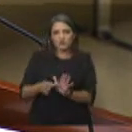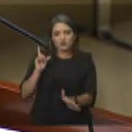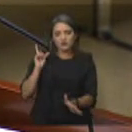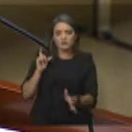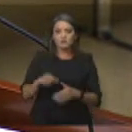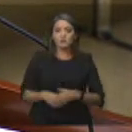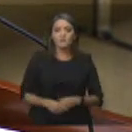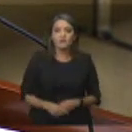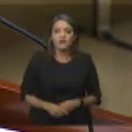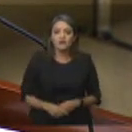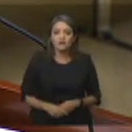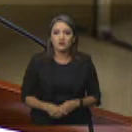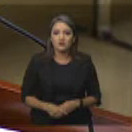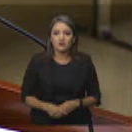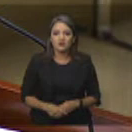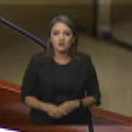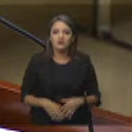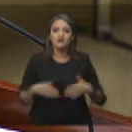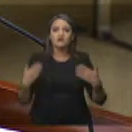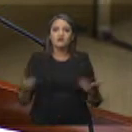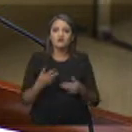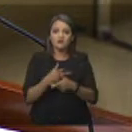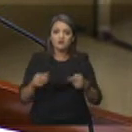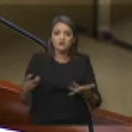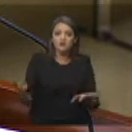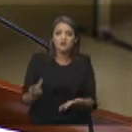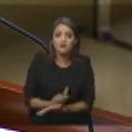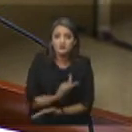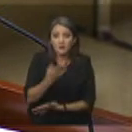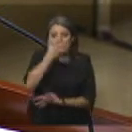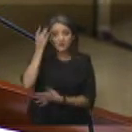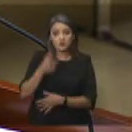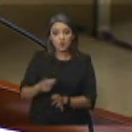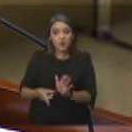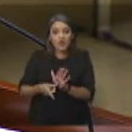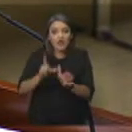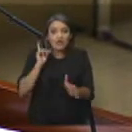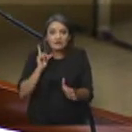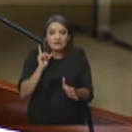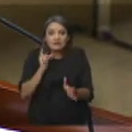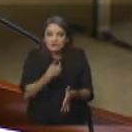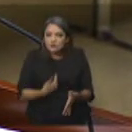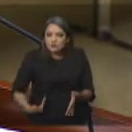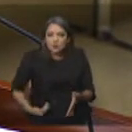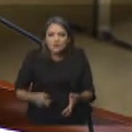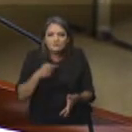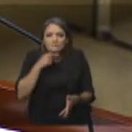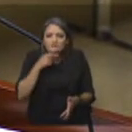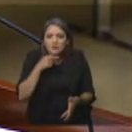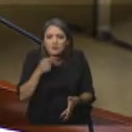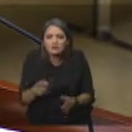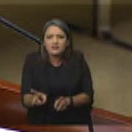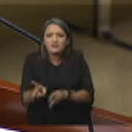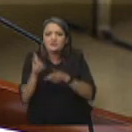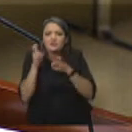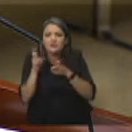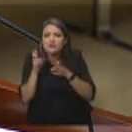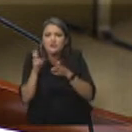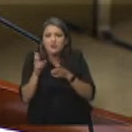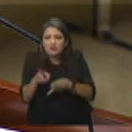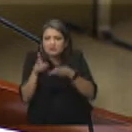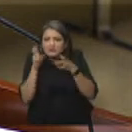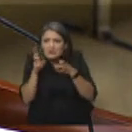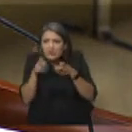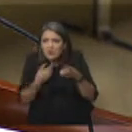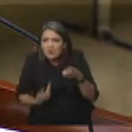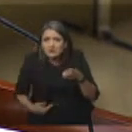essa realidade permitiu que aqueles cidadãos, até então invisíveis ao Estado, fossem vistos. Trouxe a inclusão